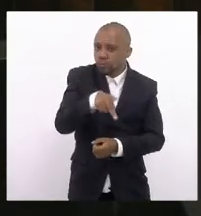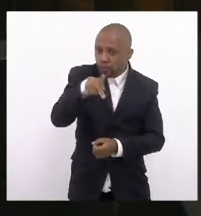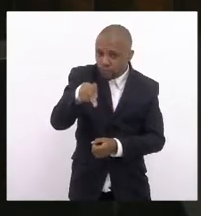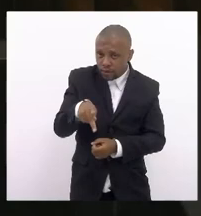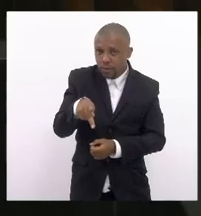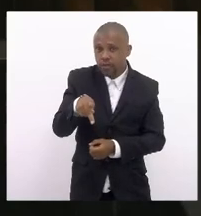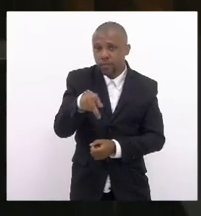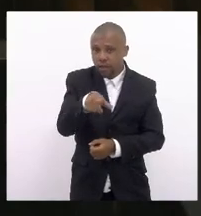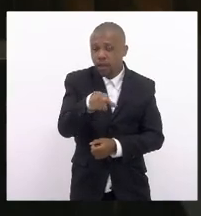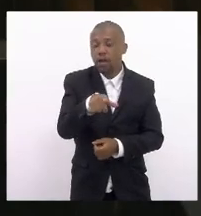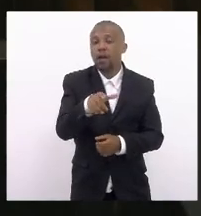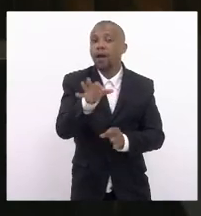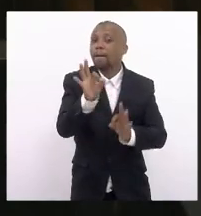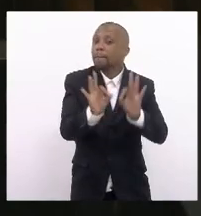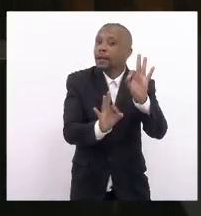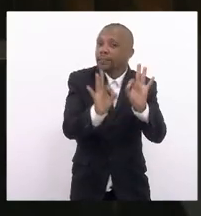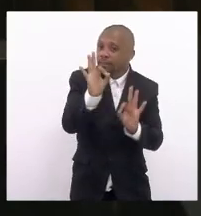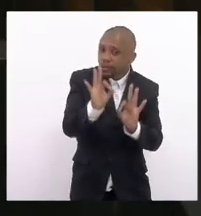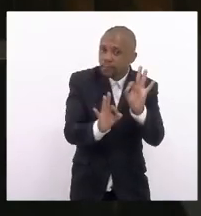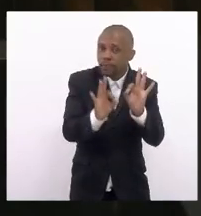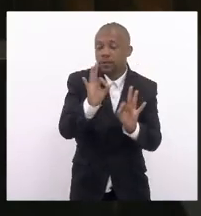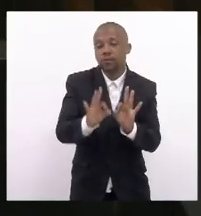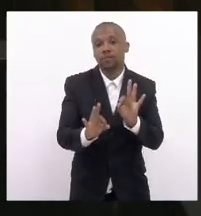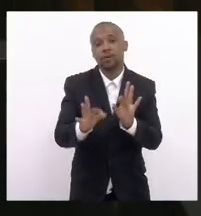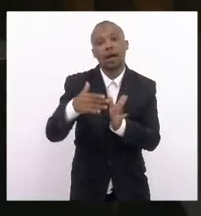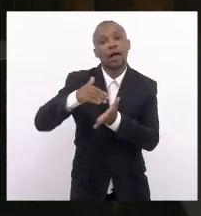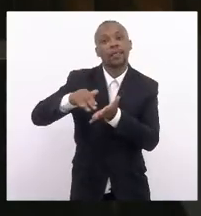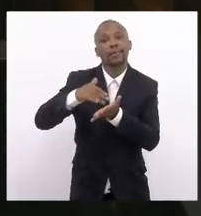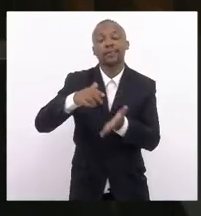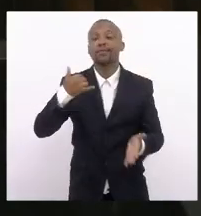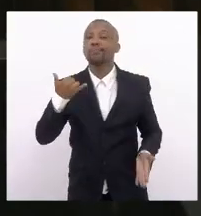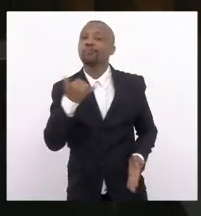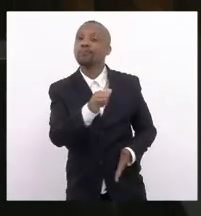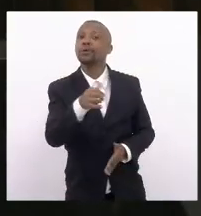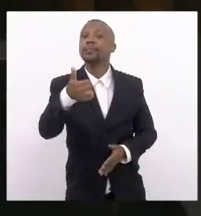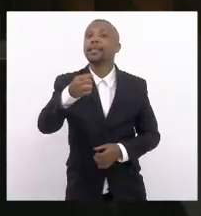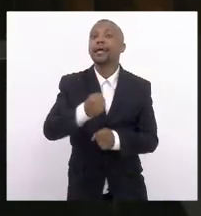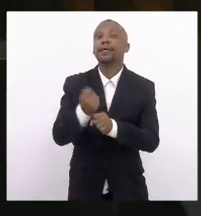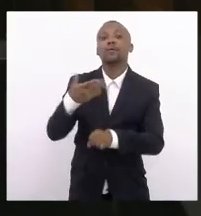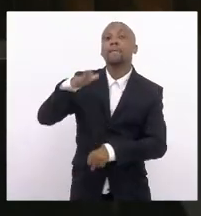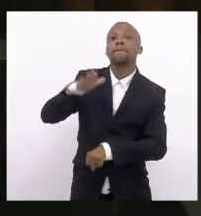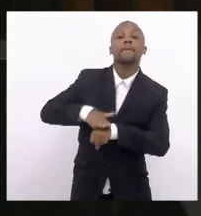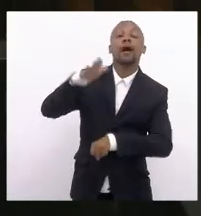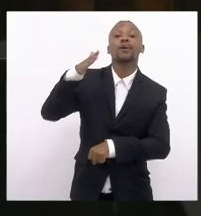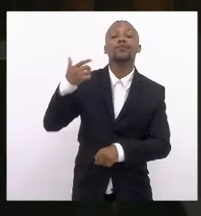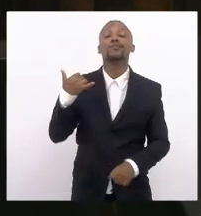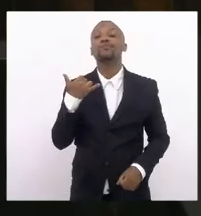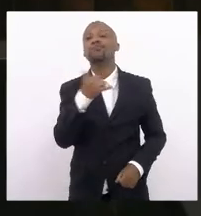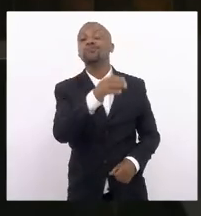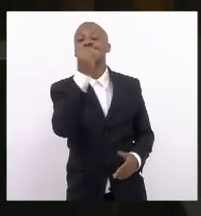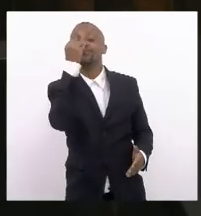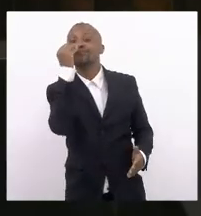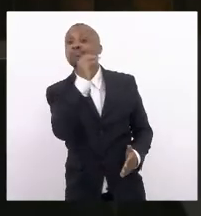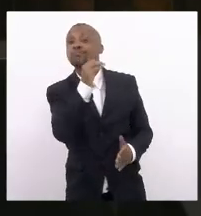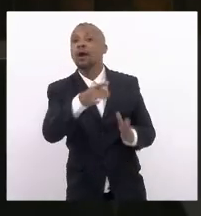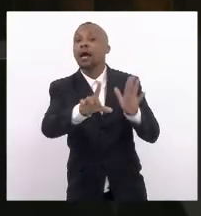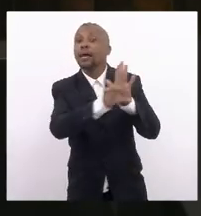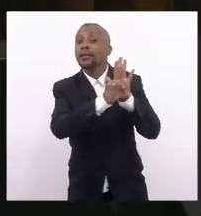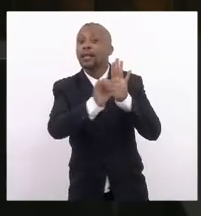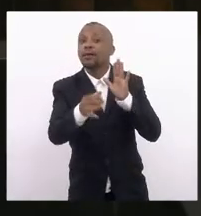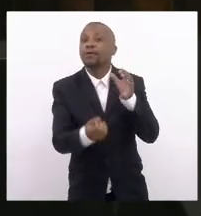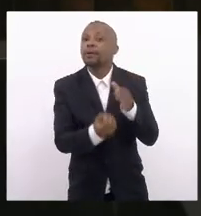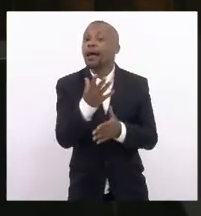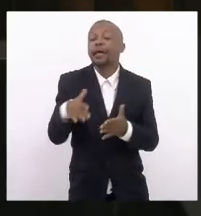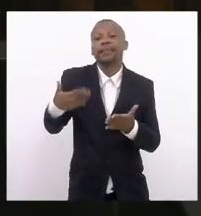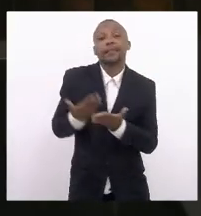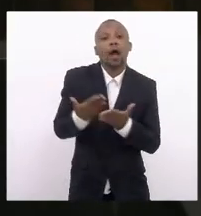planejamento. A SEDUC desrespeita essa lei há mais de 10 anos. Desde que essa lei foi criada, a SEDUC até hoje